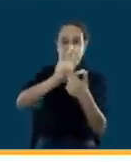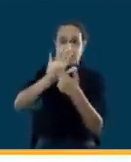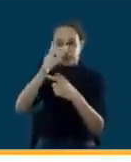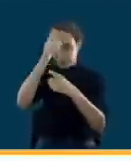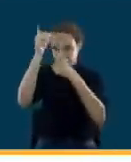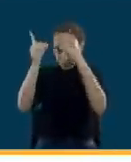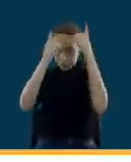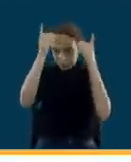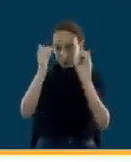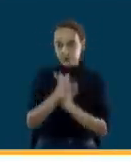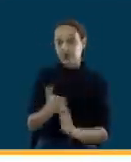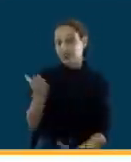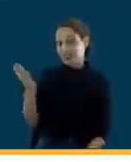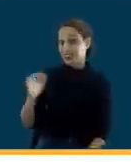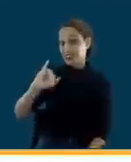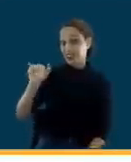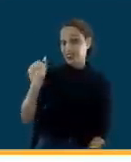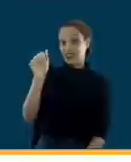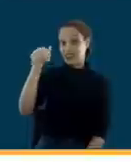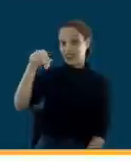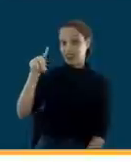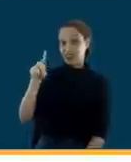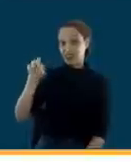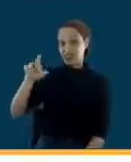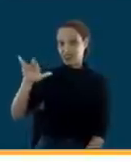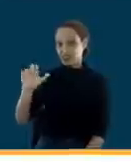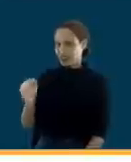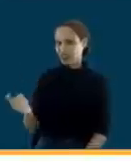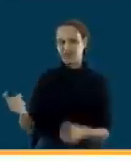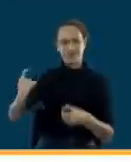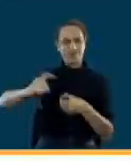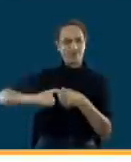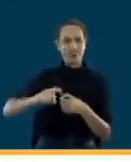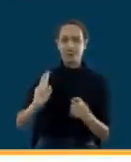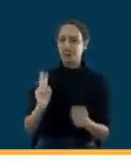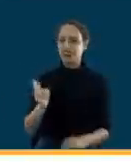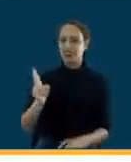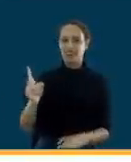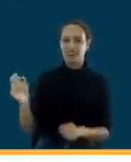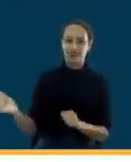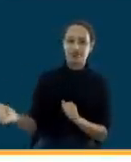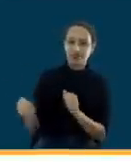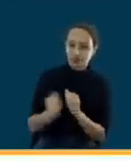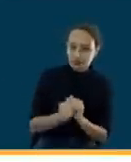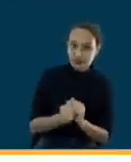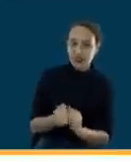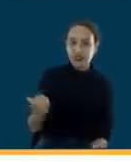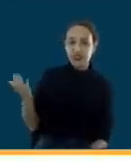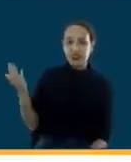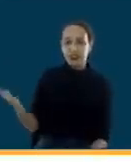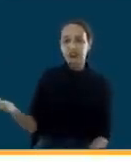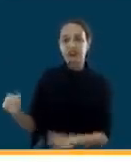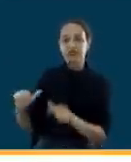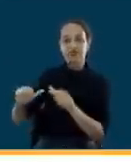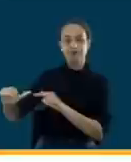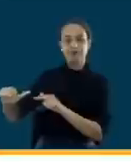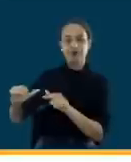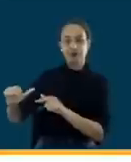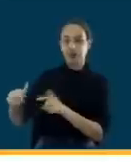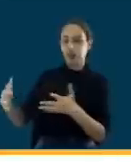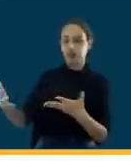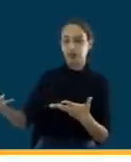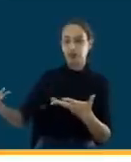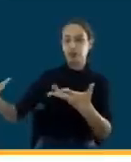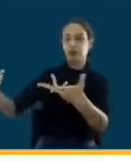Jandira, de sempre, parceira, companheira, que fez um trabalho exemplar